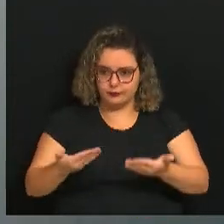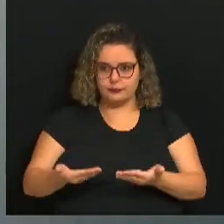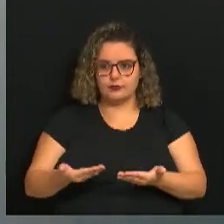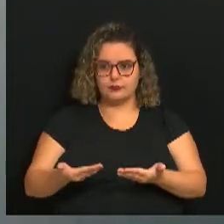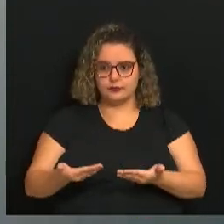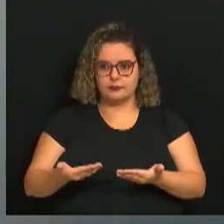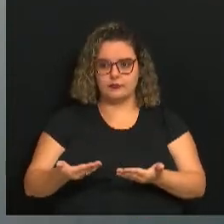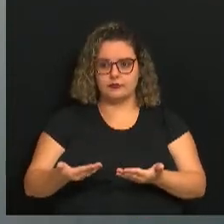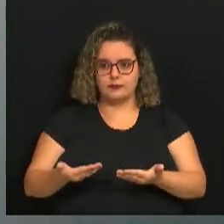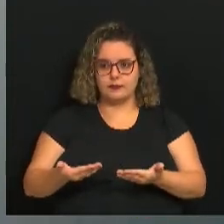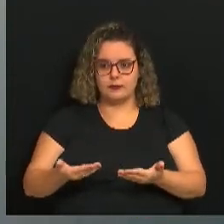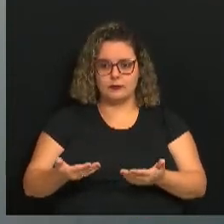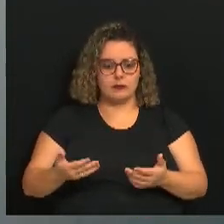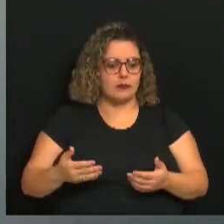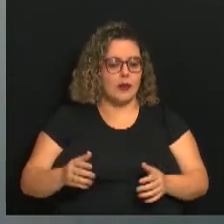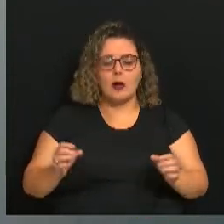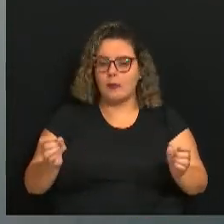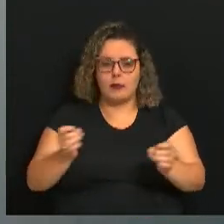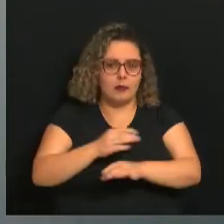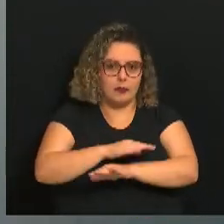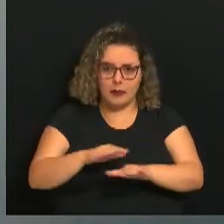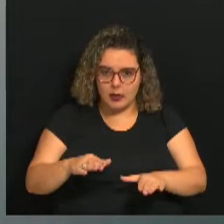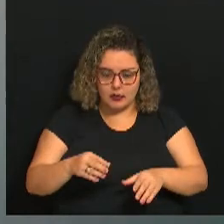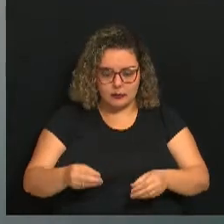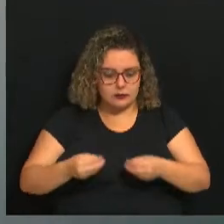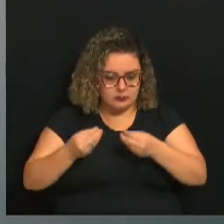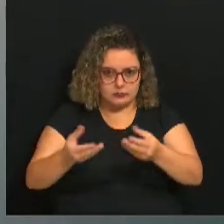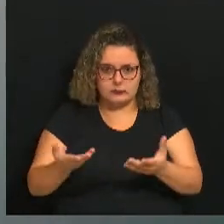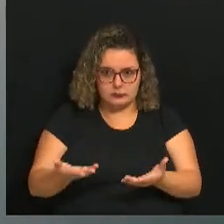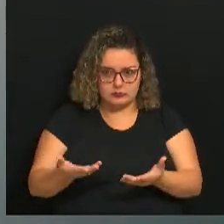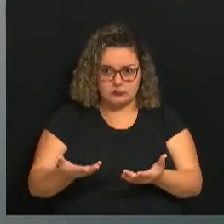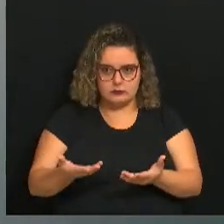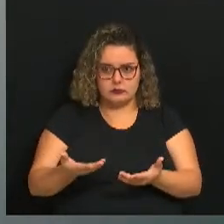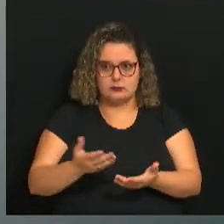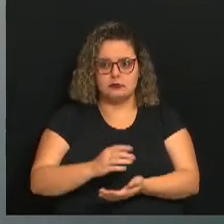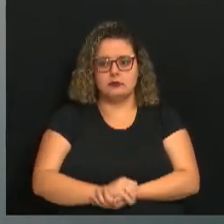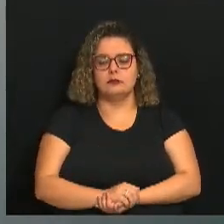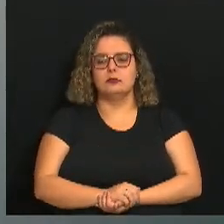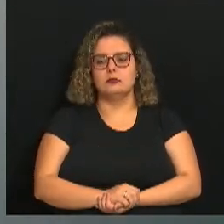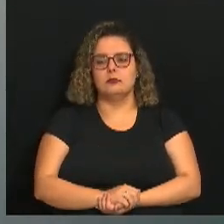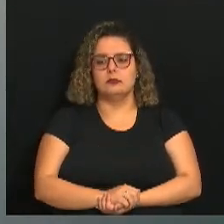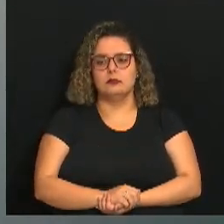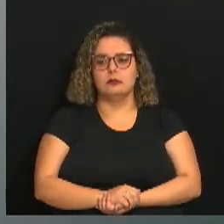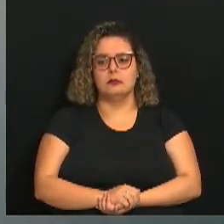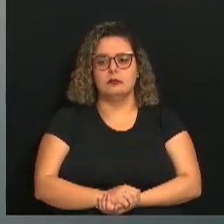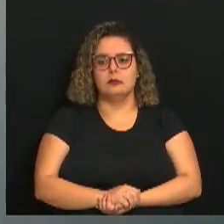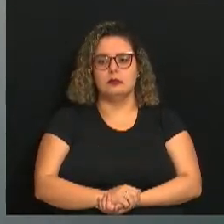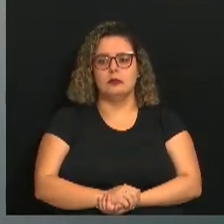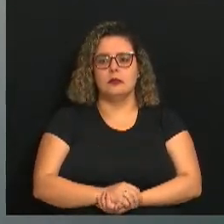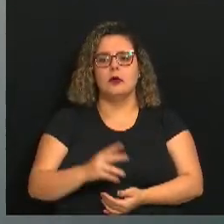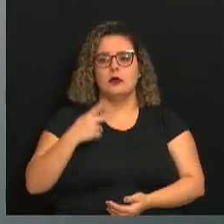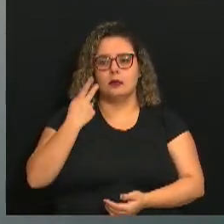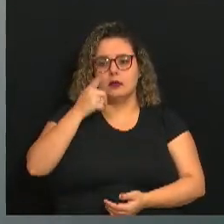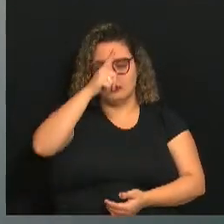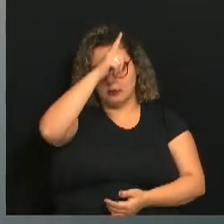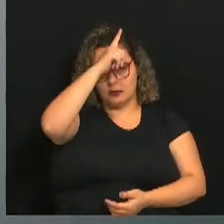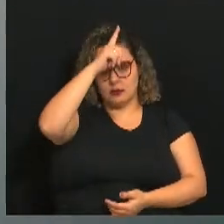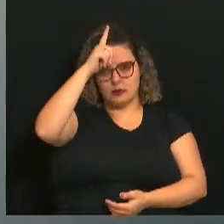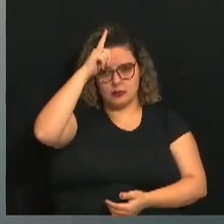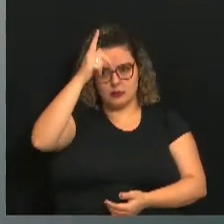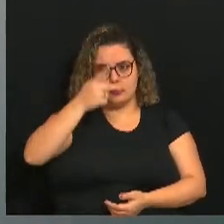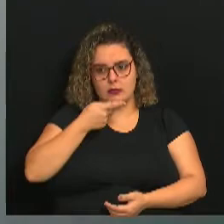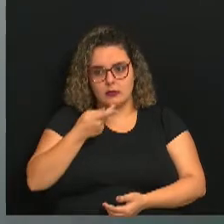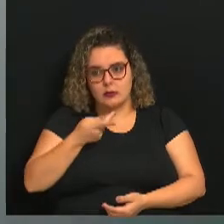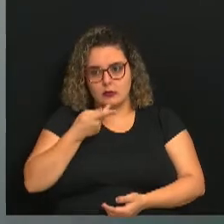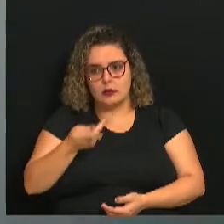de ser prestado mesmo. A gente viu aí, isso redundou, como o vereador Gustavo colocou na fala dele,